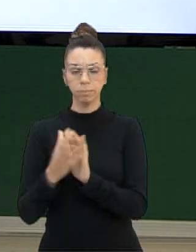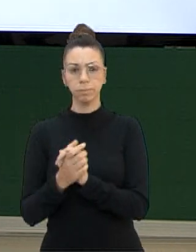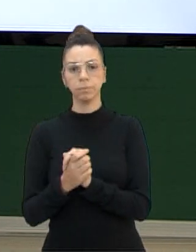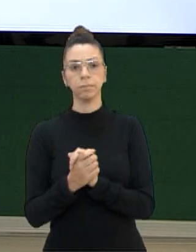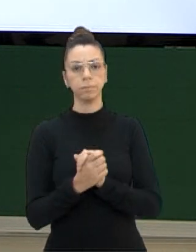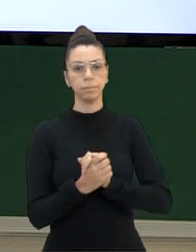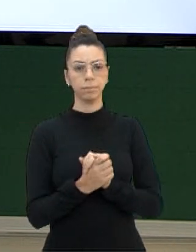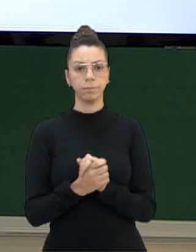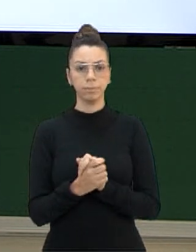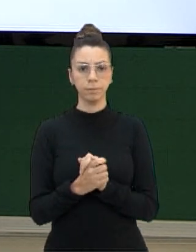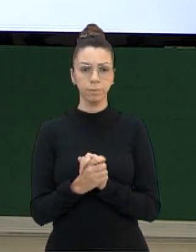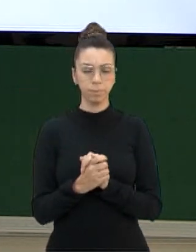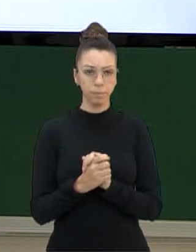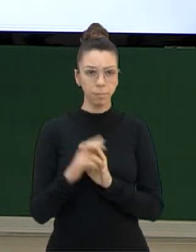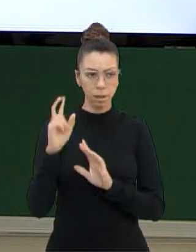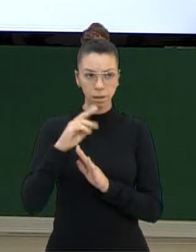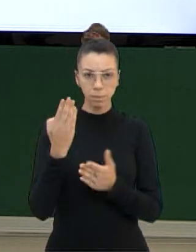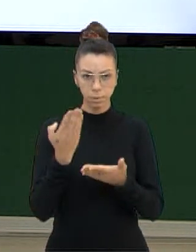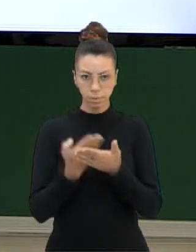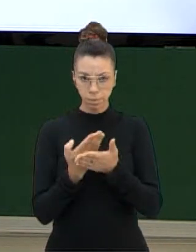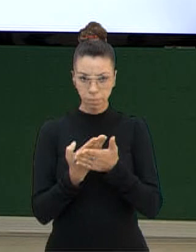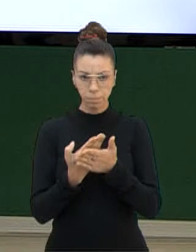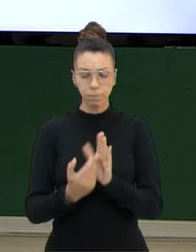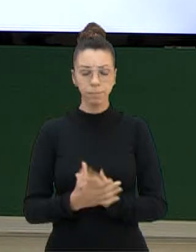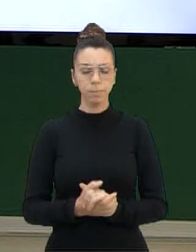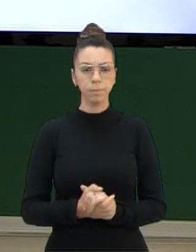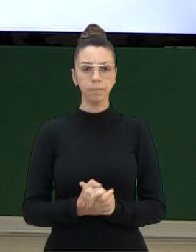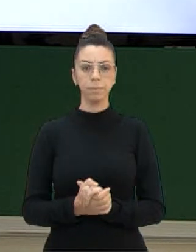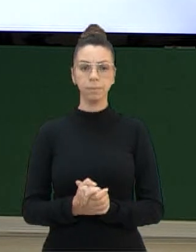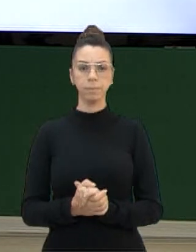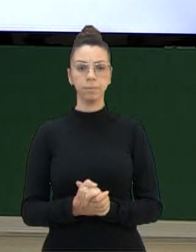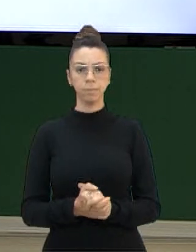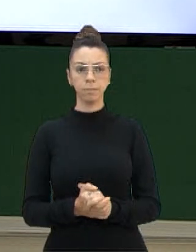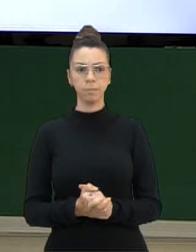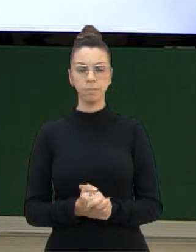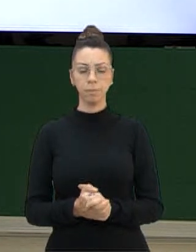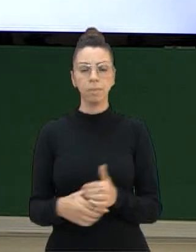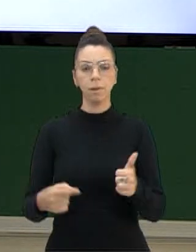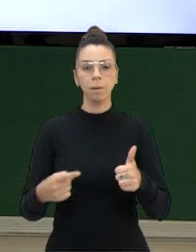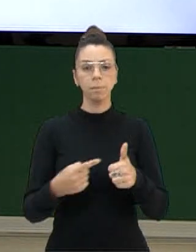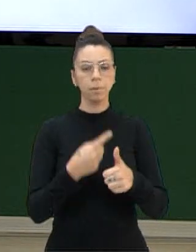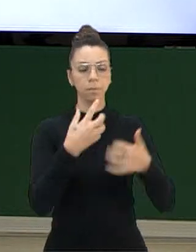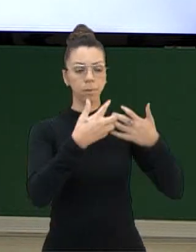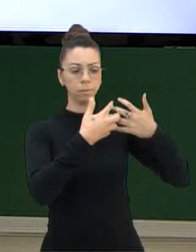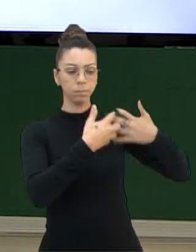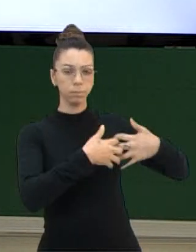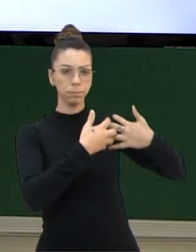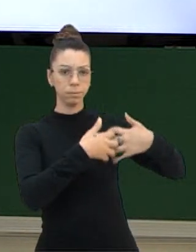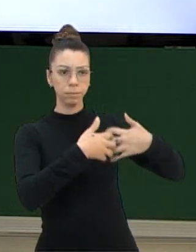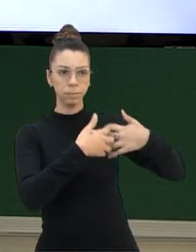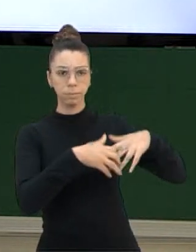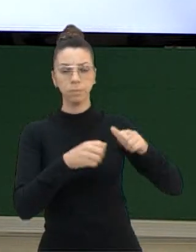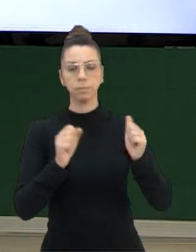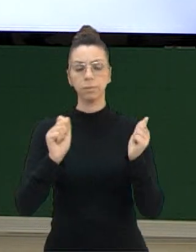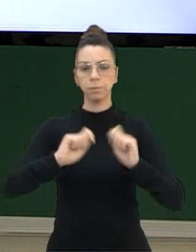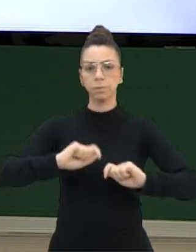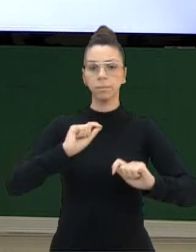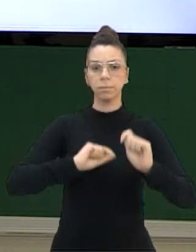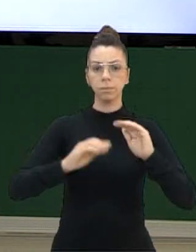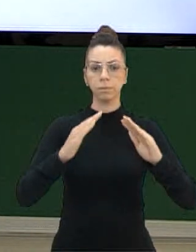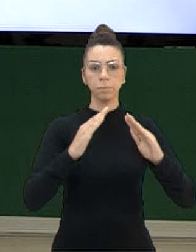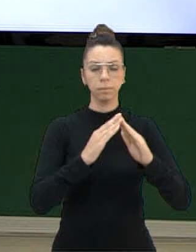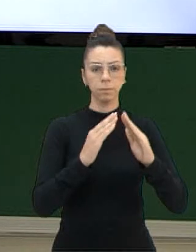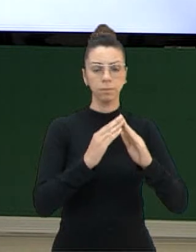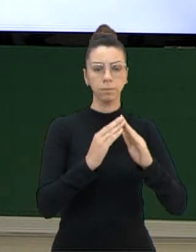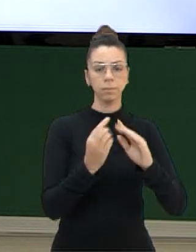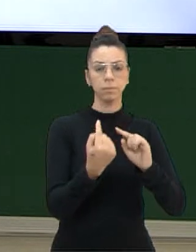pica-piedra? Então, vamos observar aqui. A primeira reflexão, então, que temos. ¿Viverías en la casa primitiva de